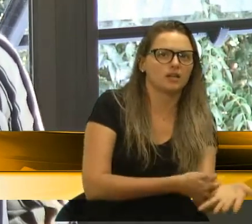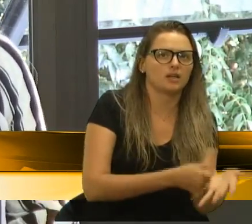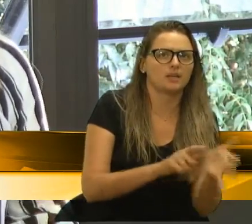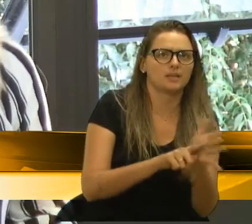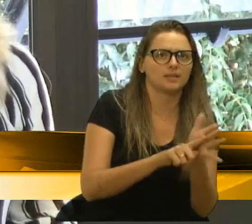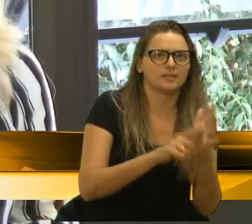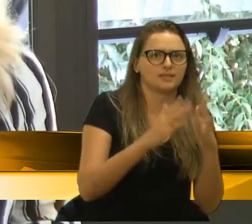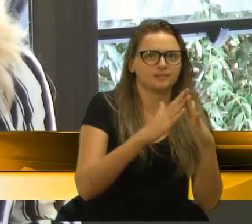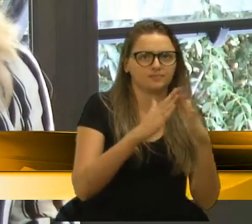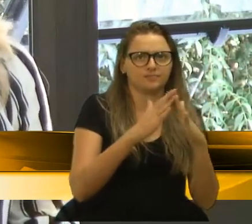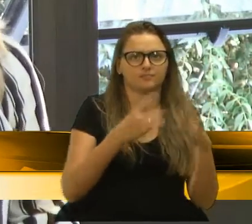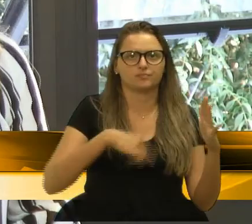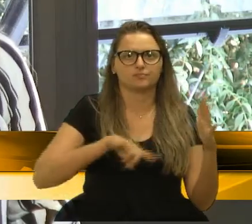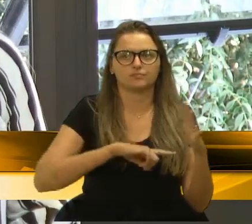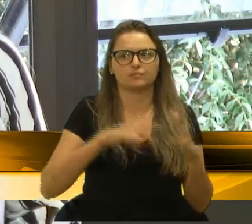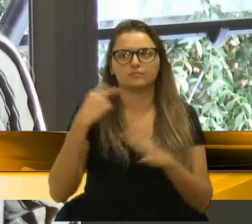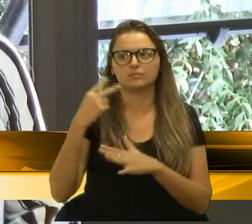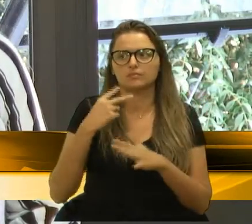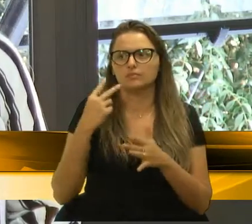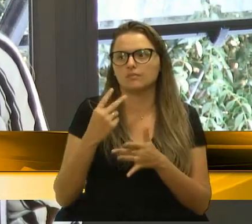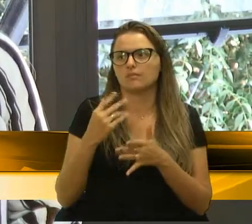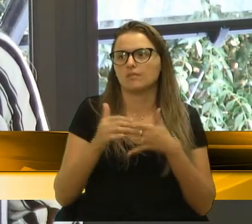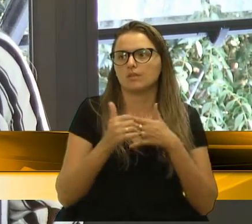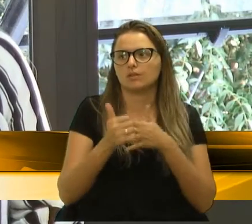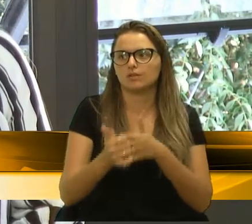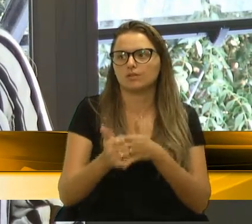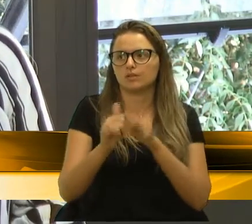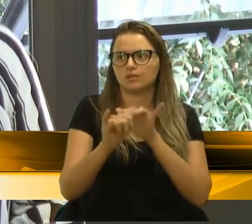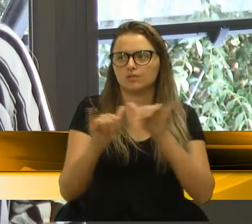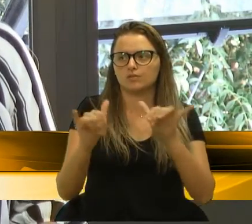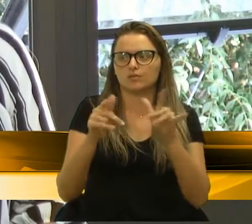gente poder, como vereadores, ter esse conhecimento e divulgar.